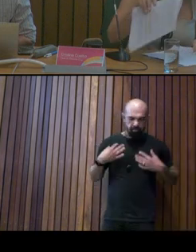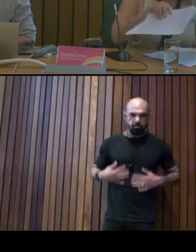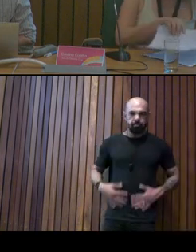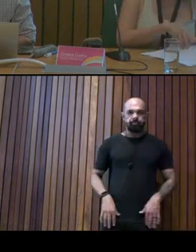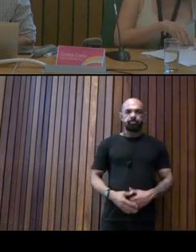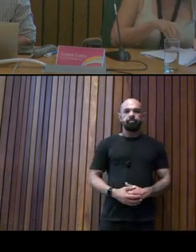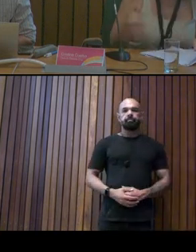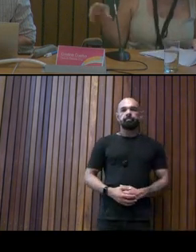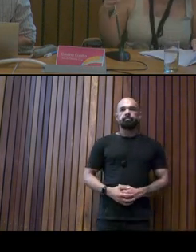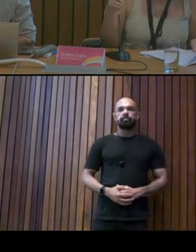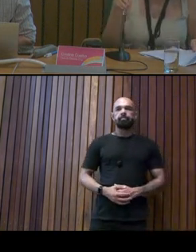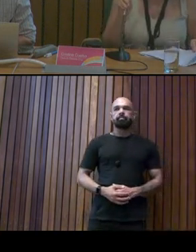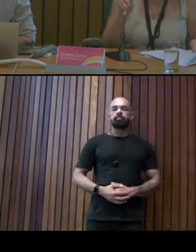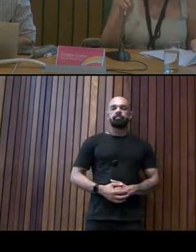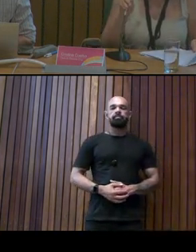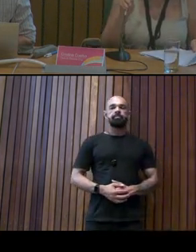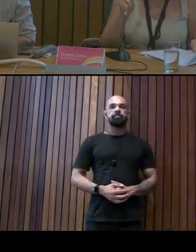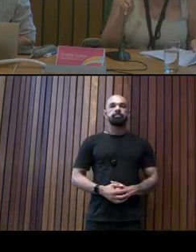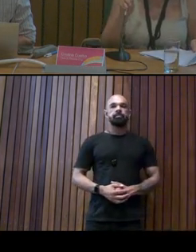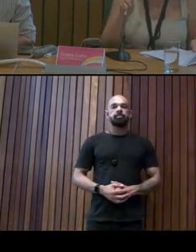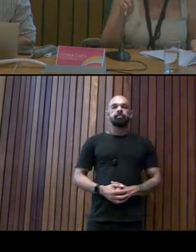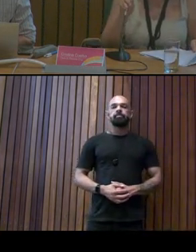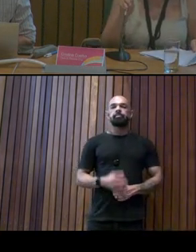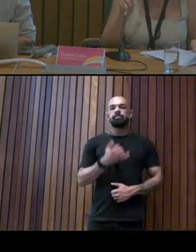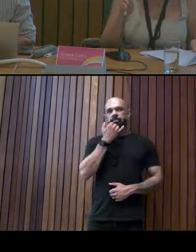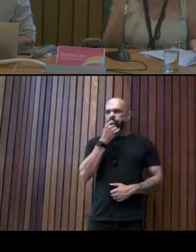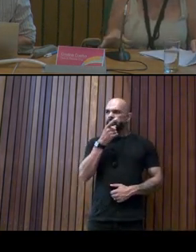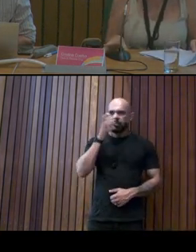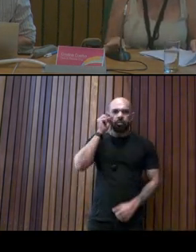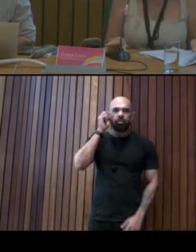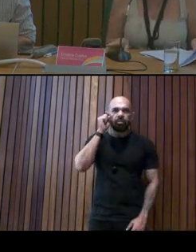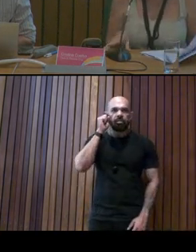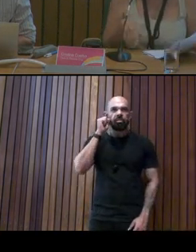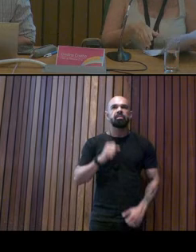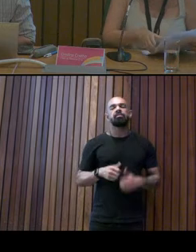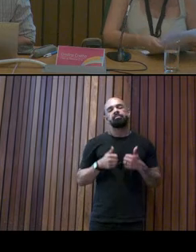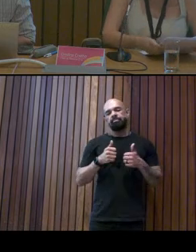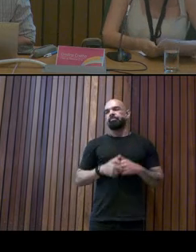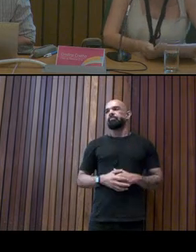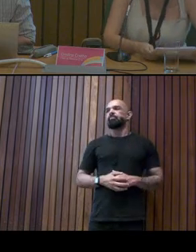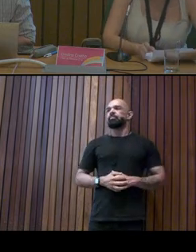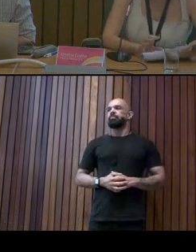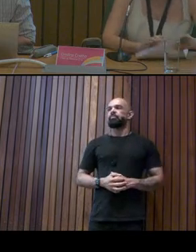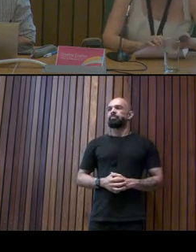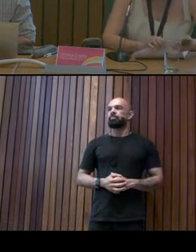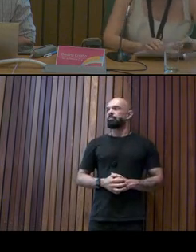É a programação de hoje. Desculpa, vocês ouviram? Tá bom.